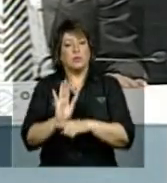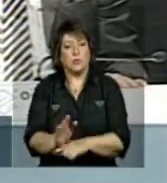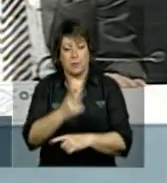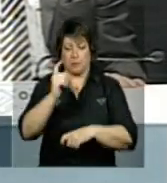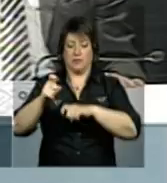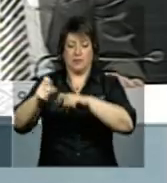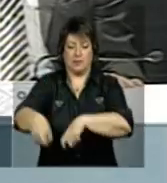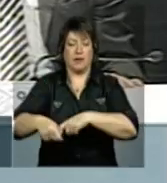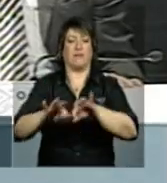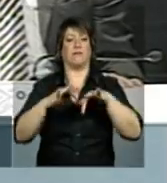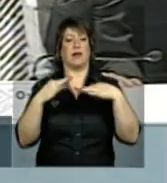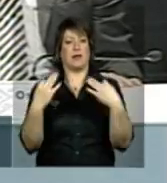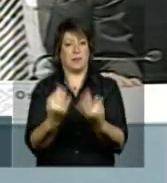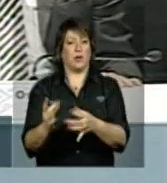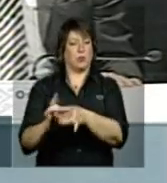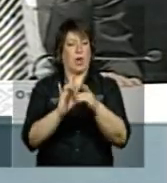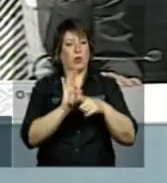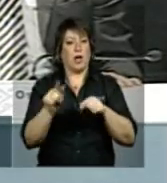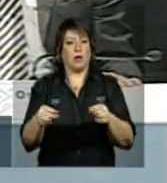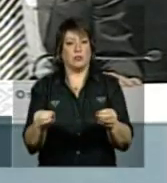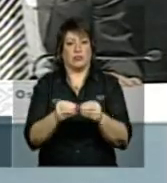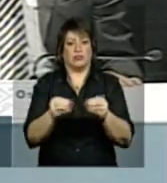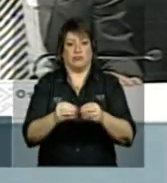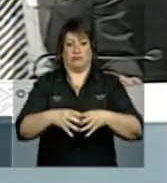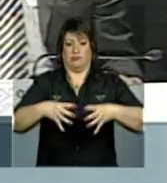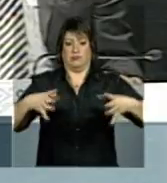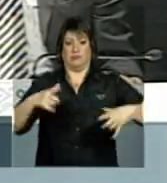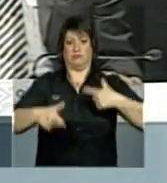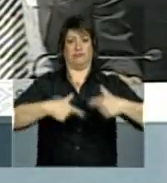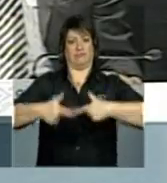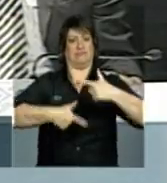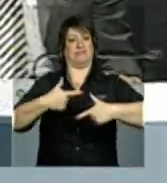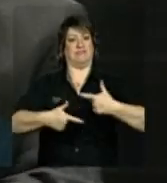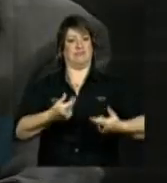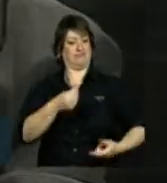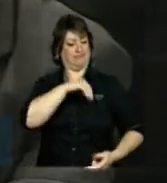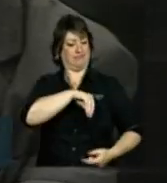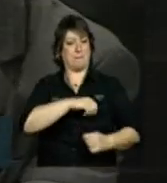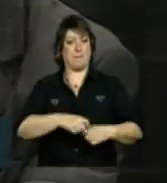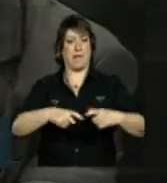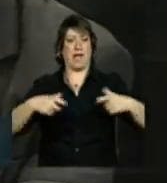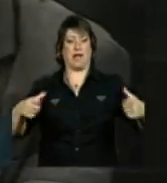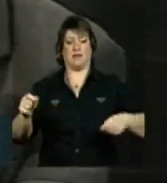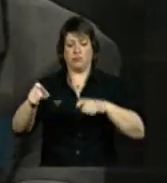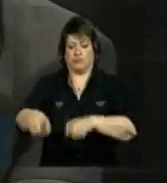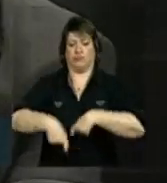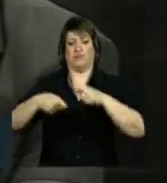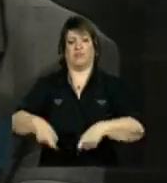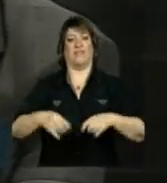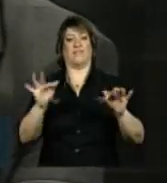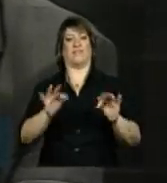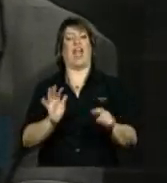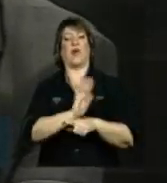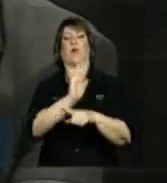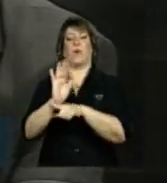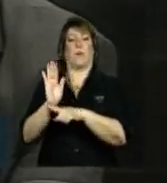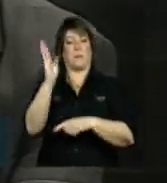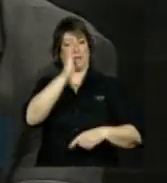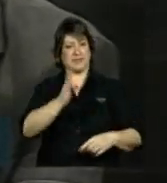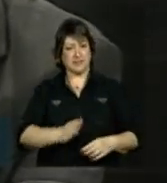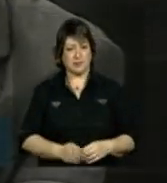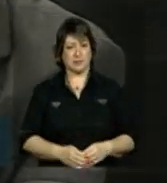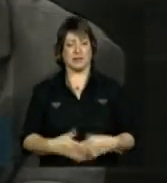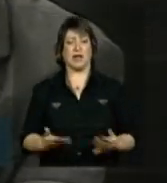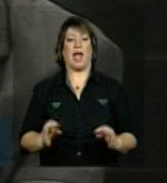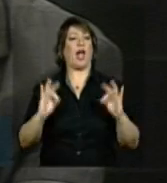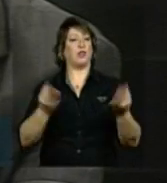agricultor familiar e fazer com que ele agregue valor e se torne o produtor que faz realmente riqueza para esse país.